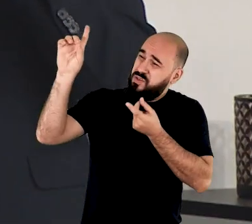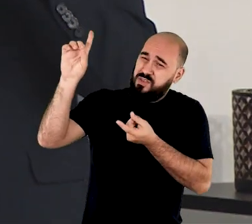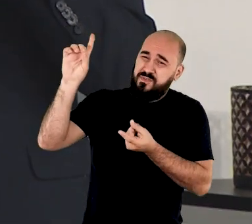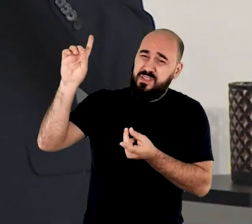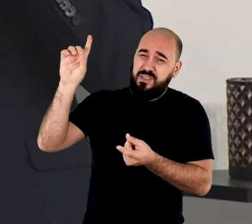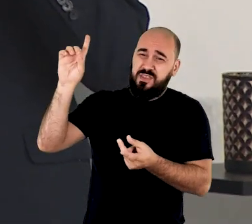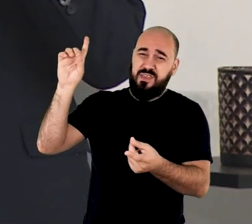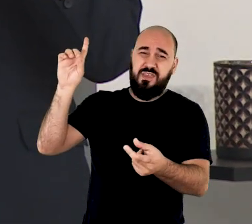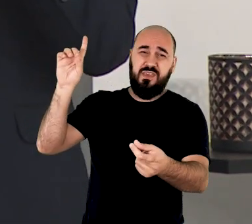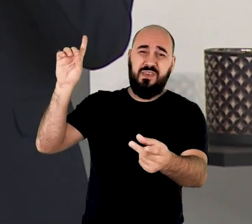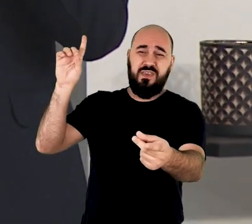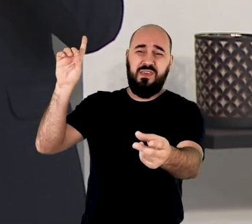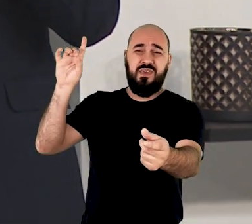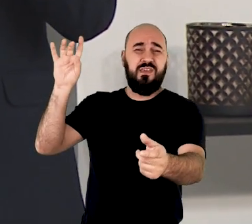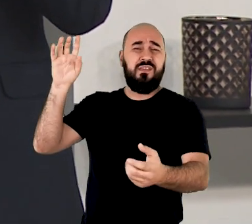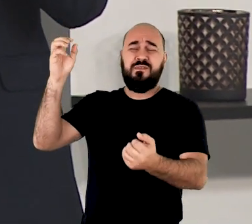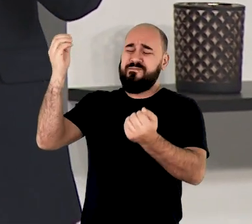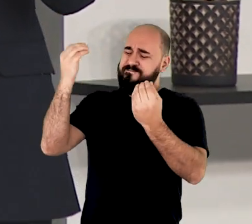fazem